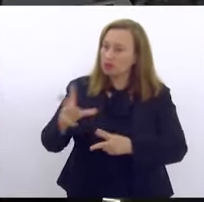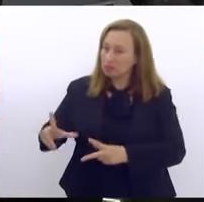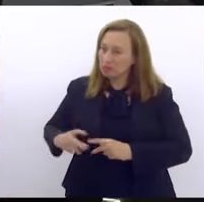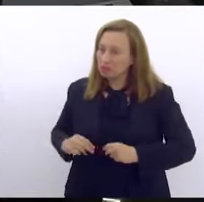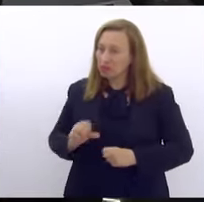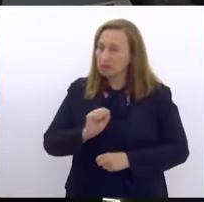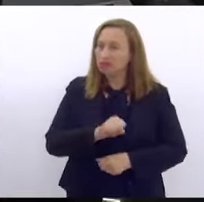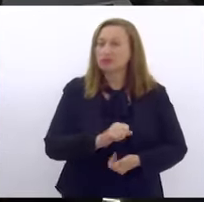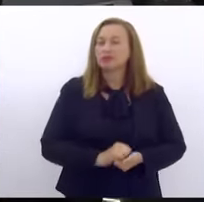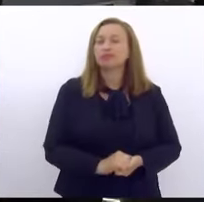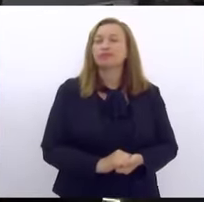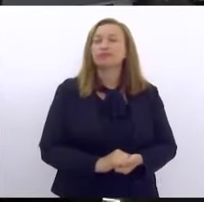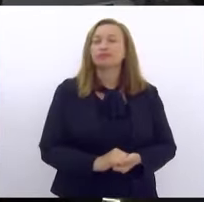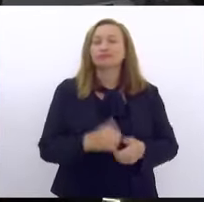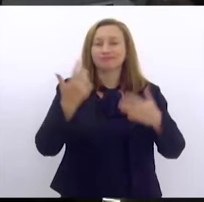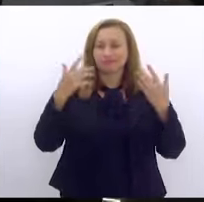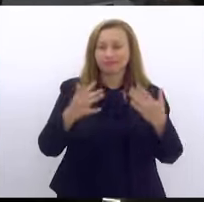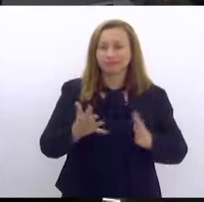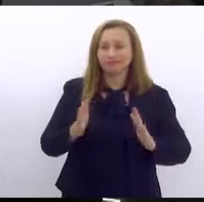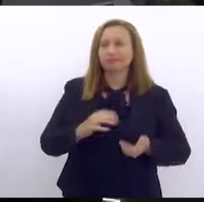Luiz Paulo.